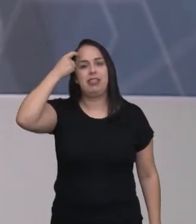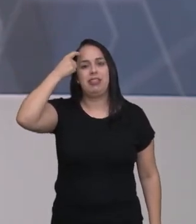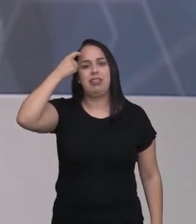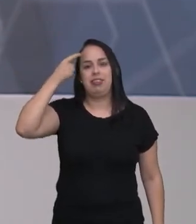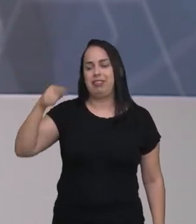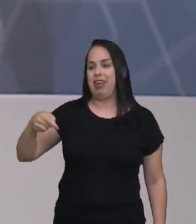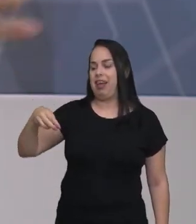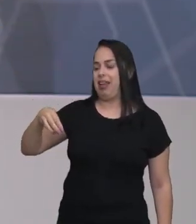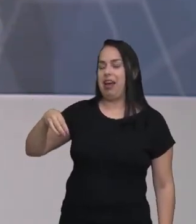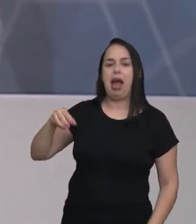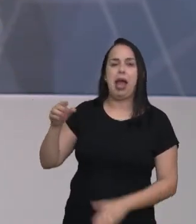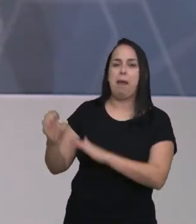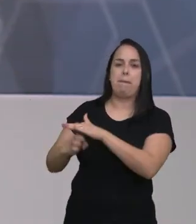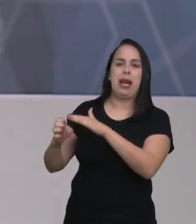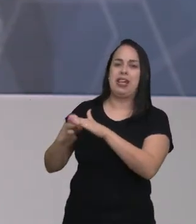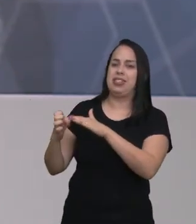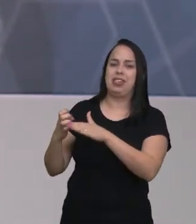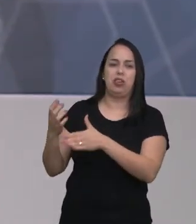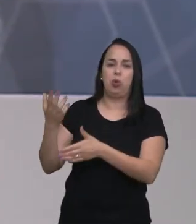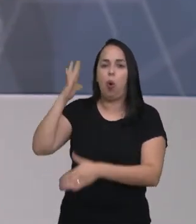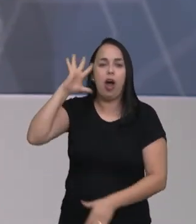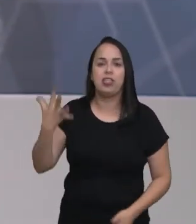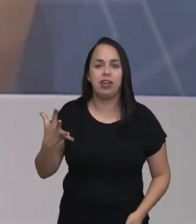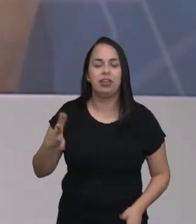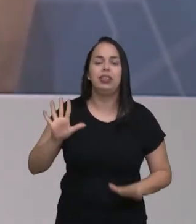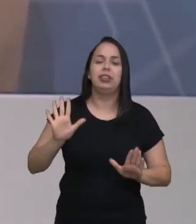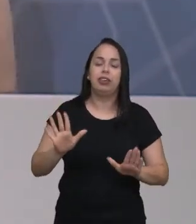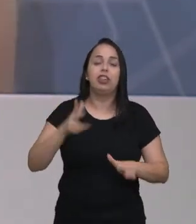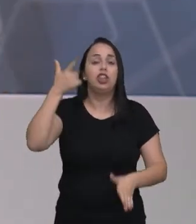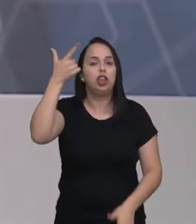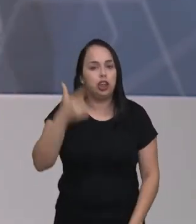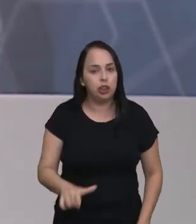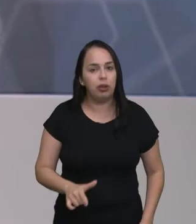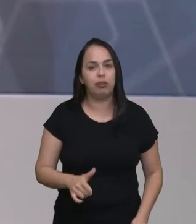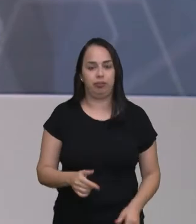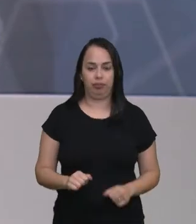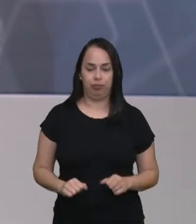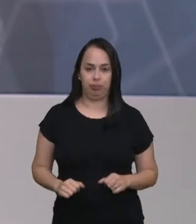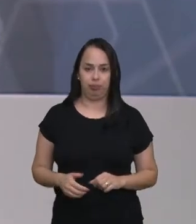não resolveu, e vai, estica para cá, estica para lá. Então, de novo, está aqui.